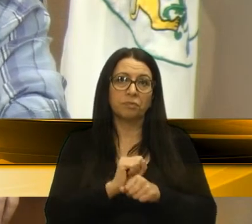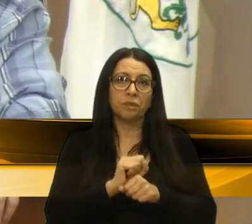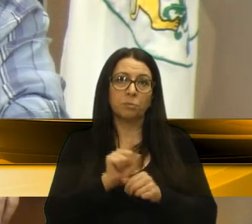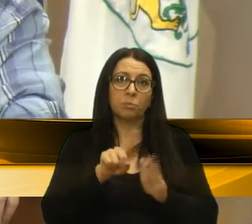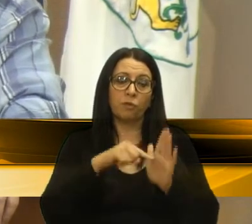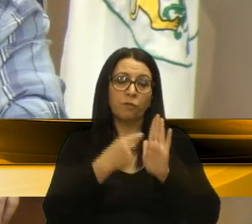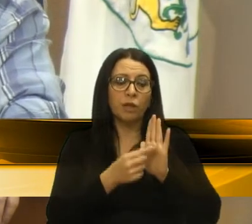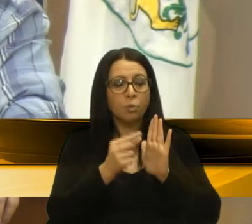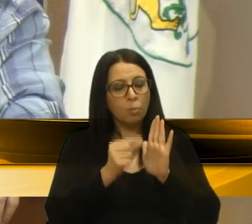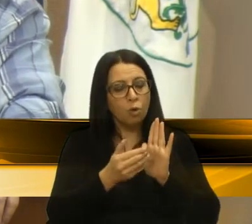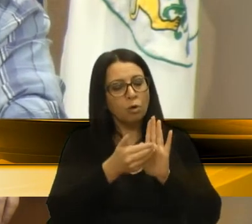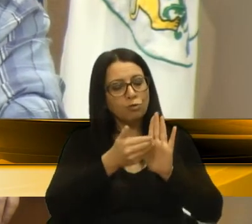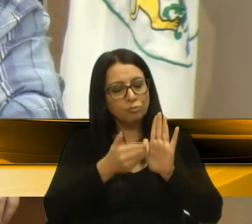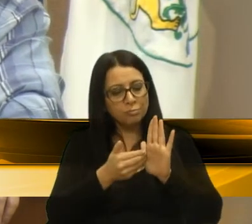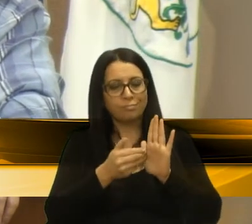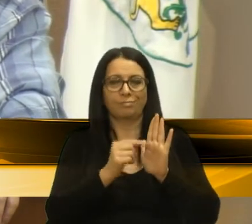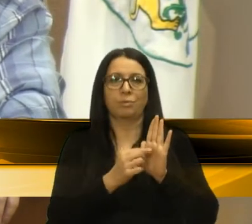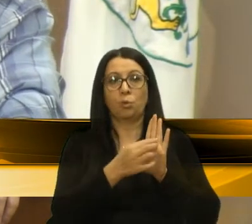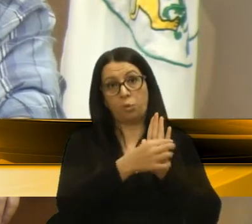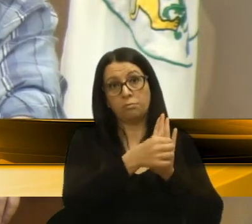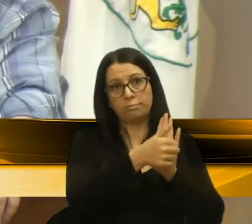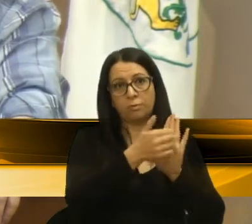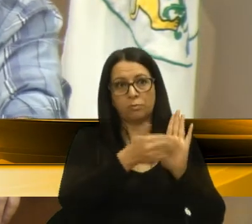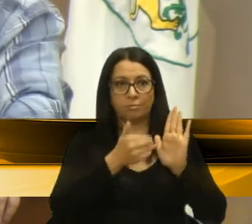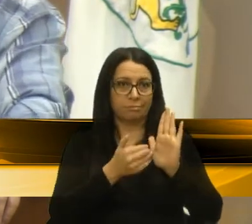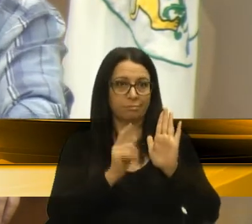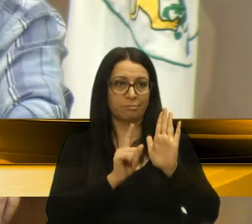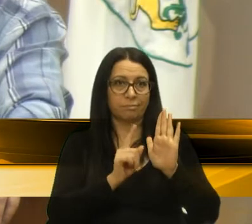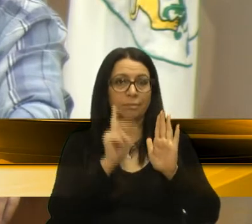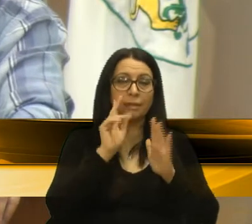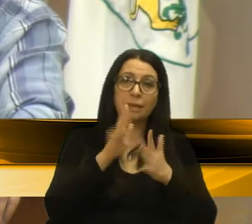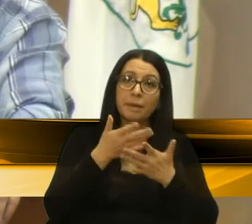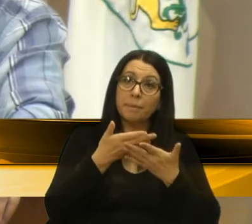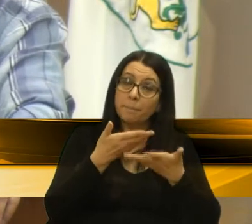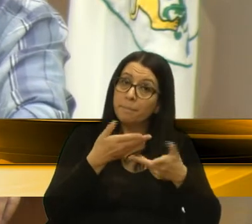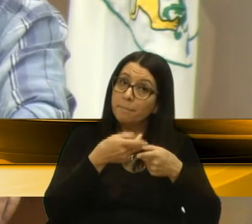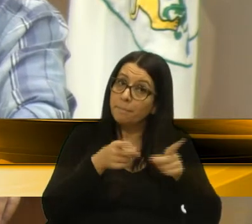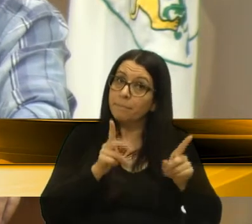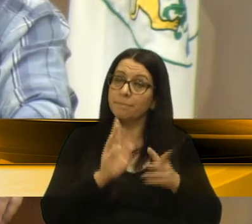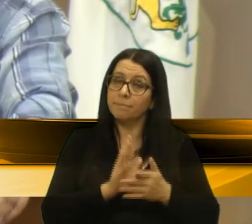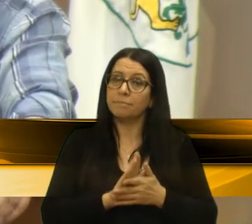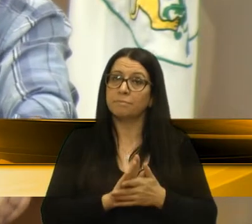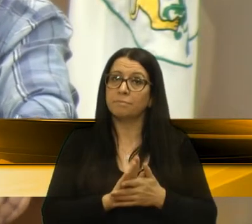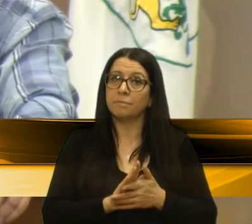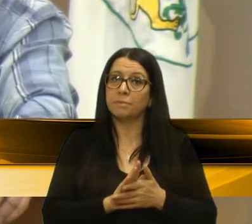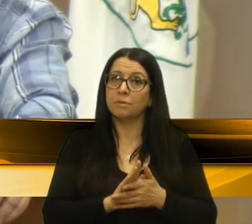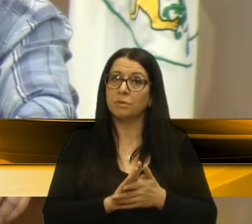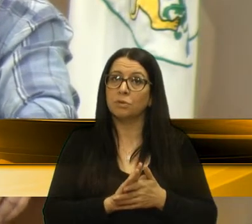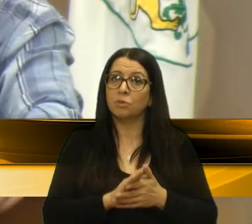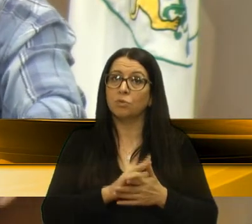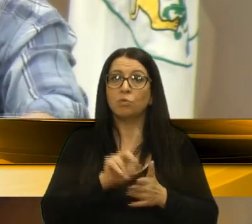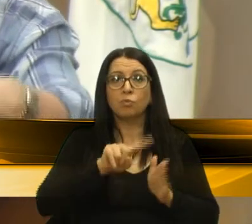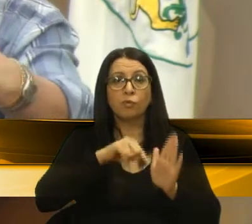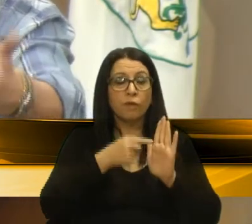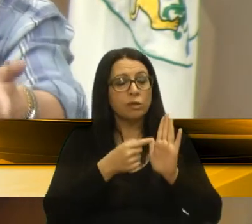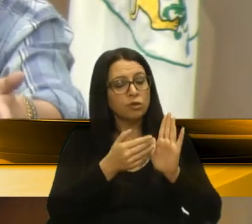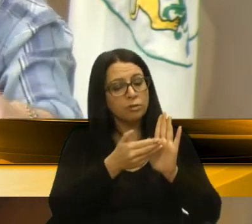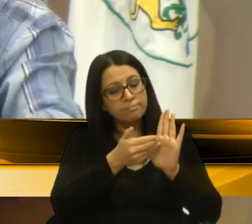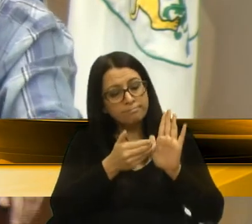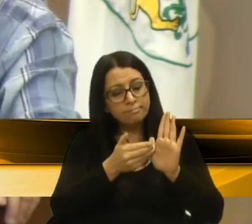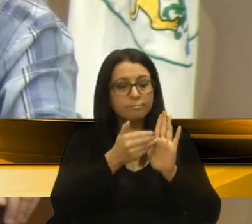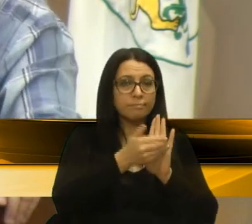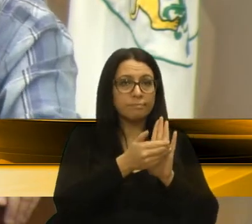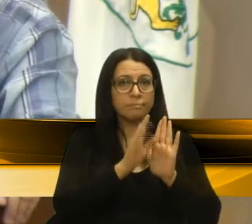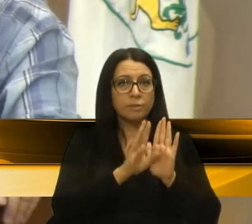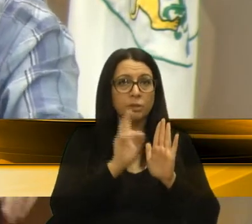parcial mas um veto parcial que poderia ser apreciado